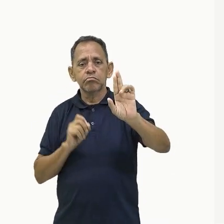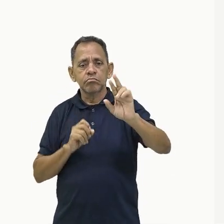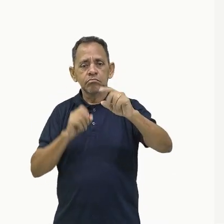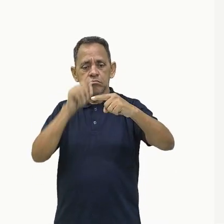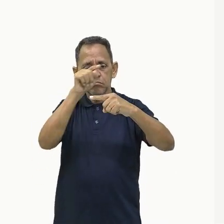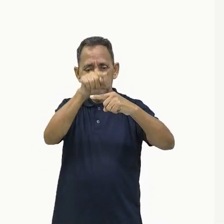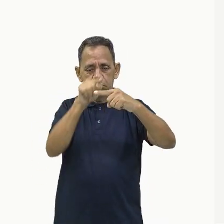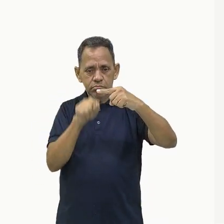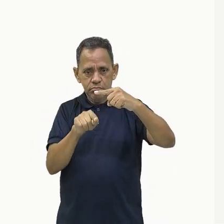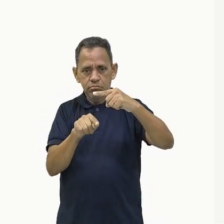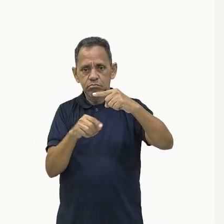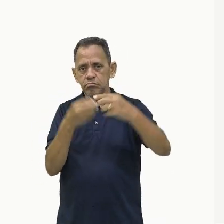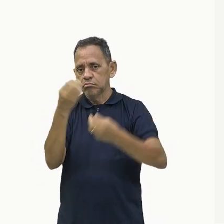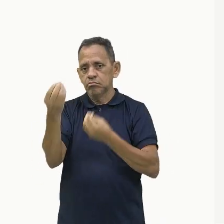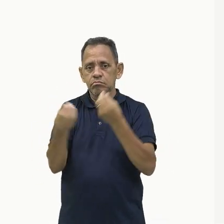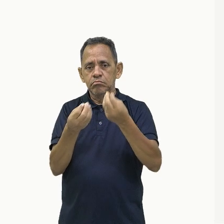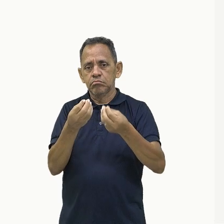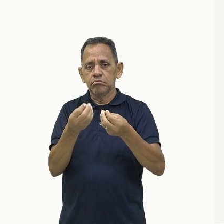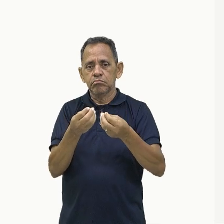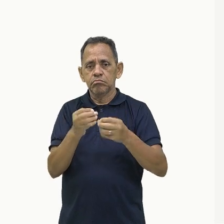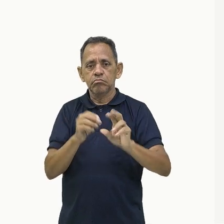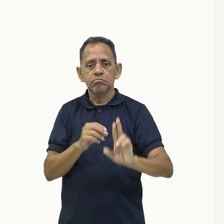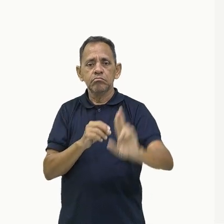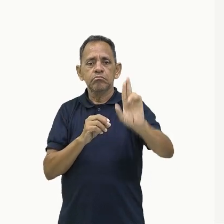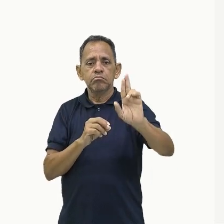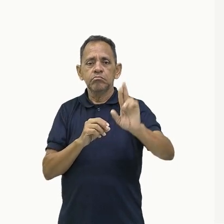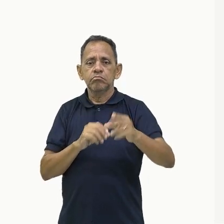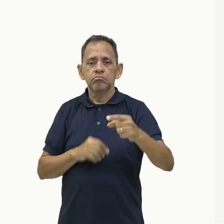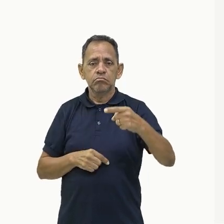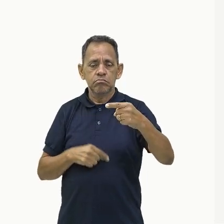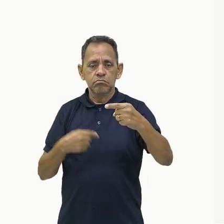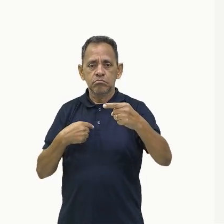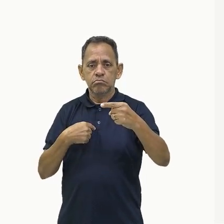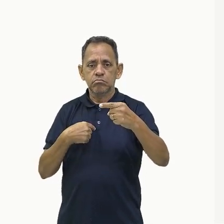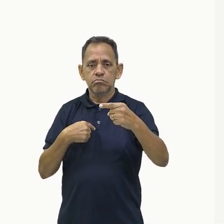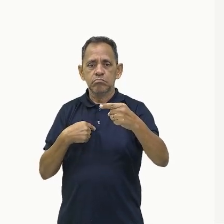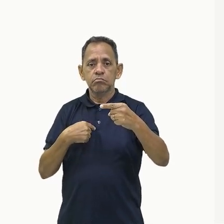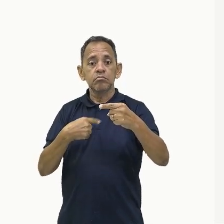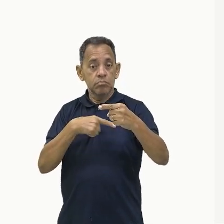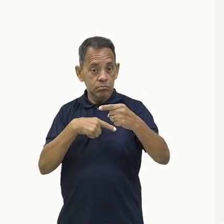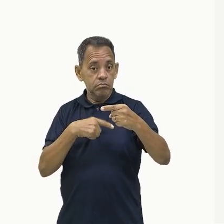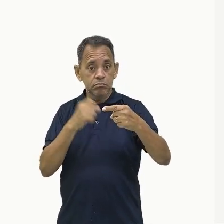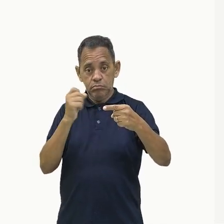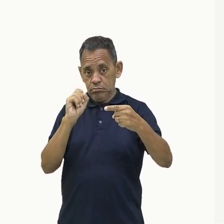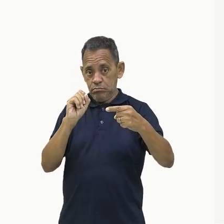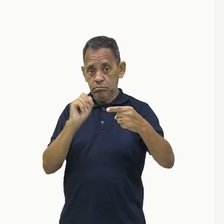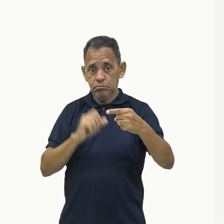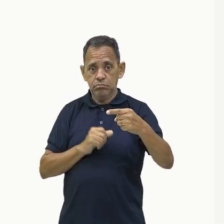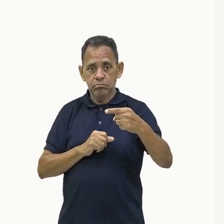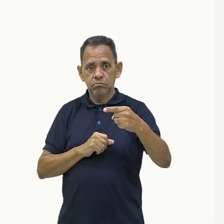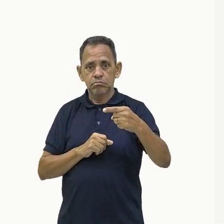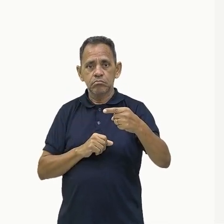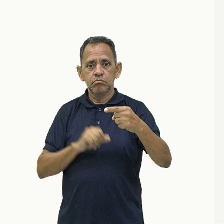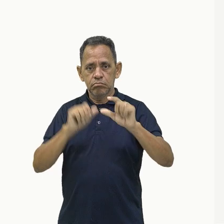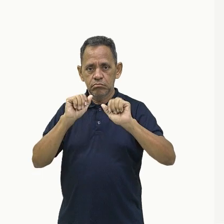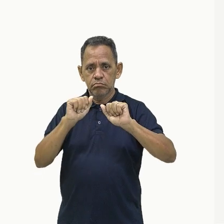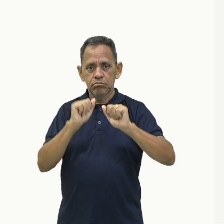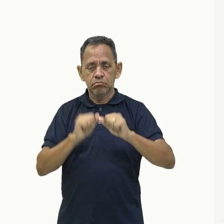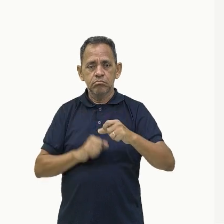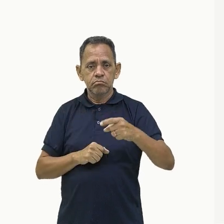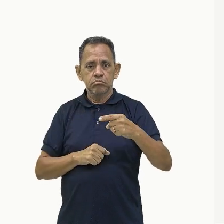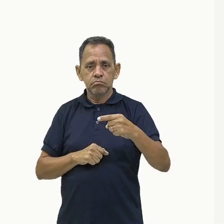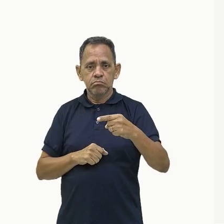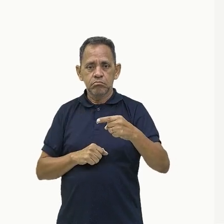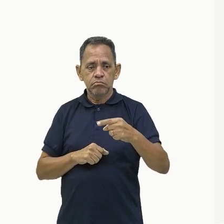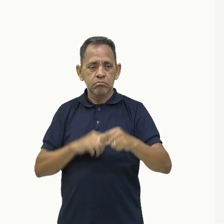razão. Como é que a gente representa uma razão, gente? Ó, pode aparecer nesse formato aqui. A está